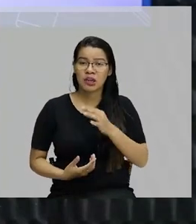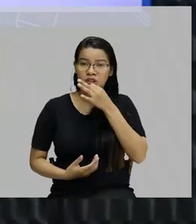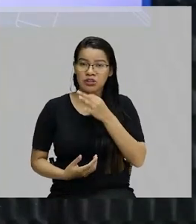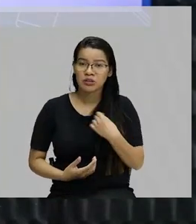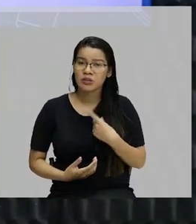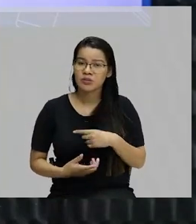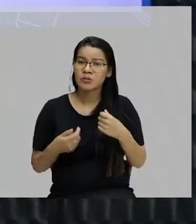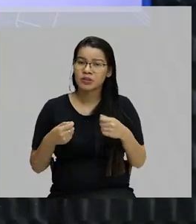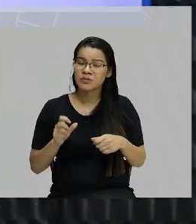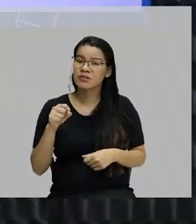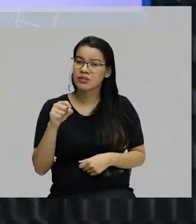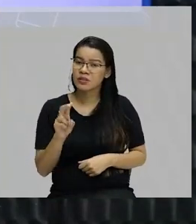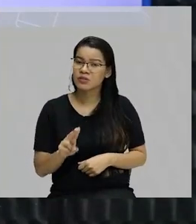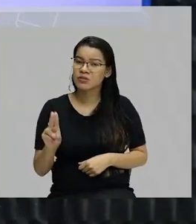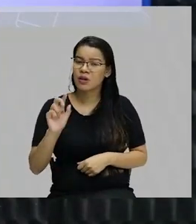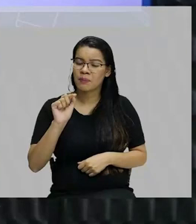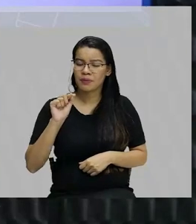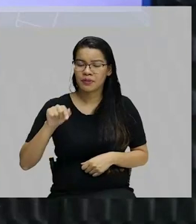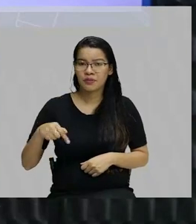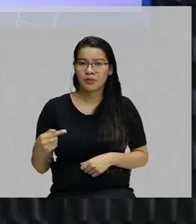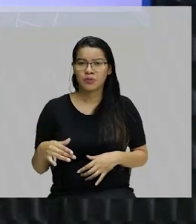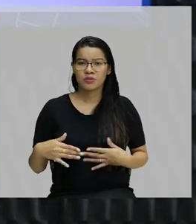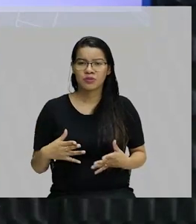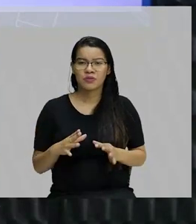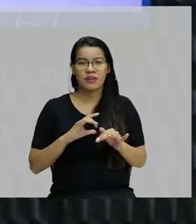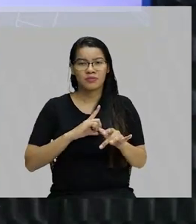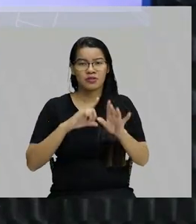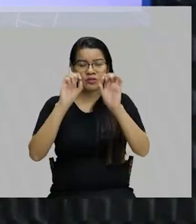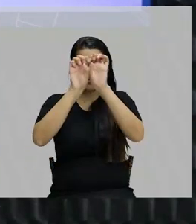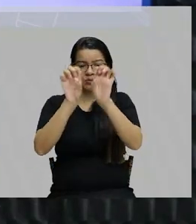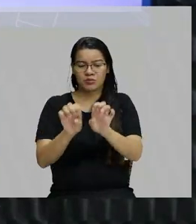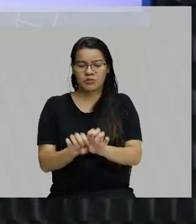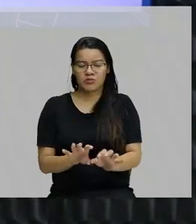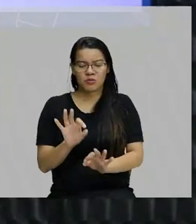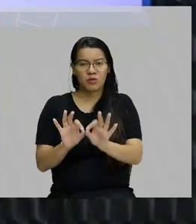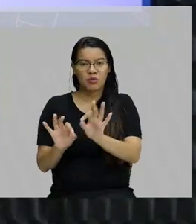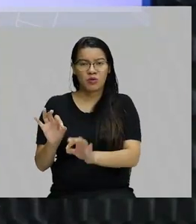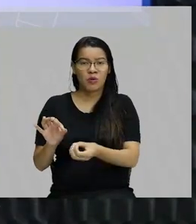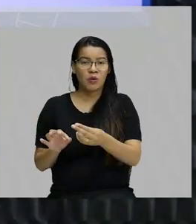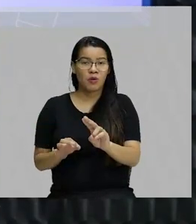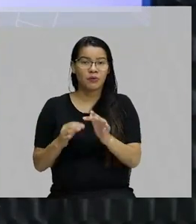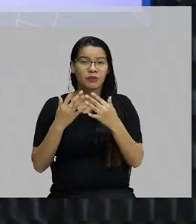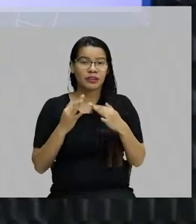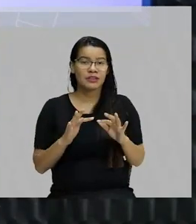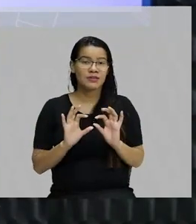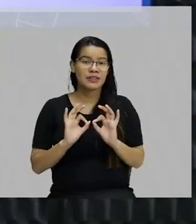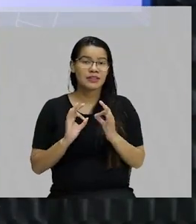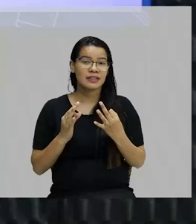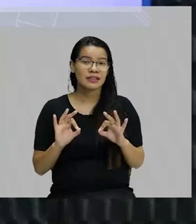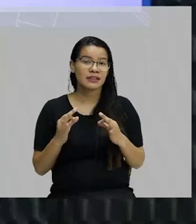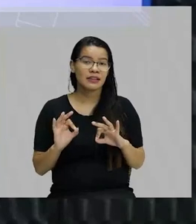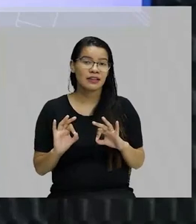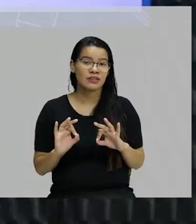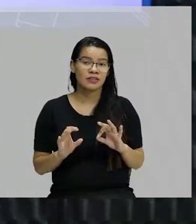tiver períodos muito longos ou quando a gente tiver aí estruturas coordenadas eh orações sintaticamente Independentes Quando